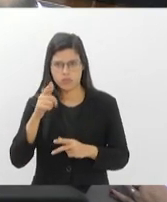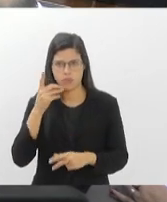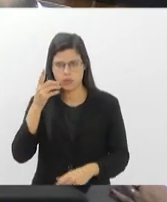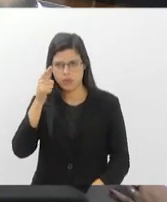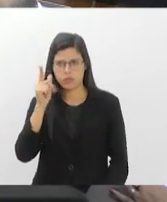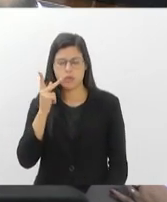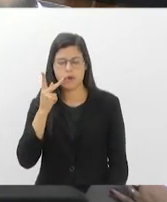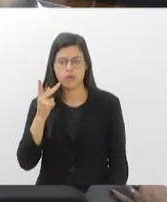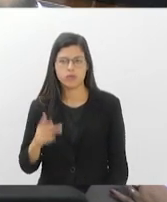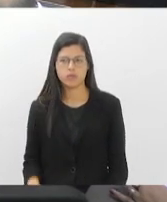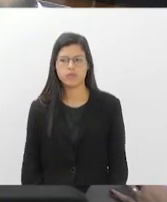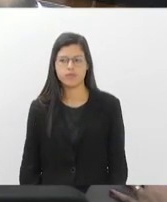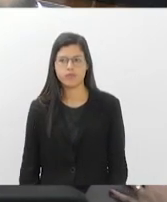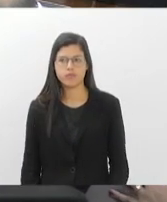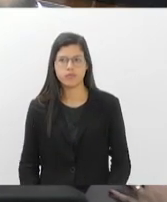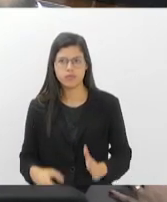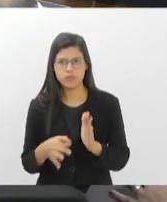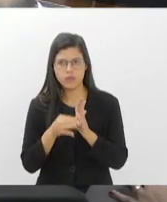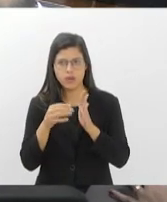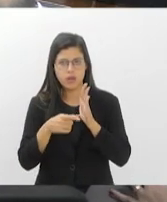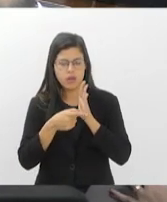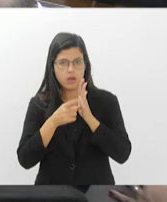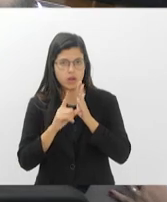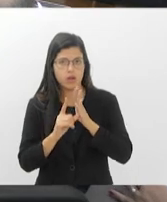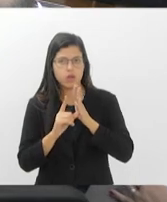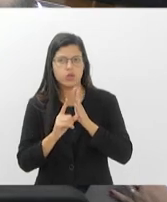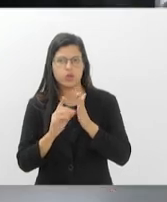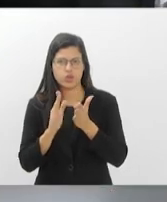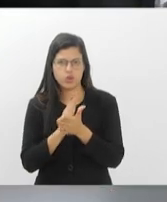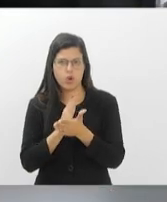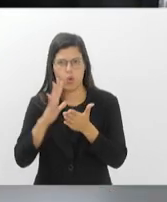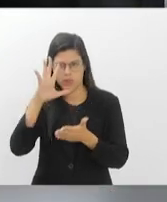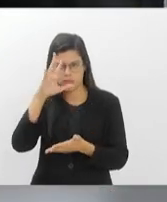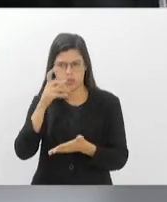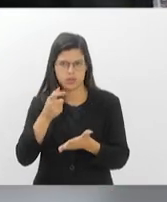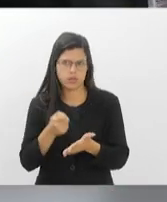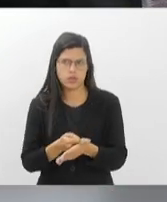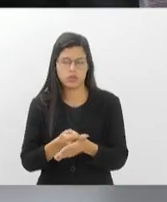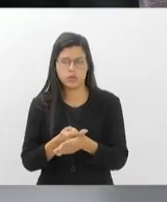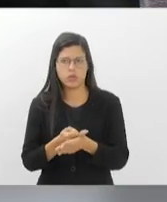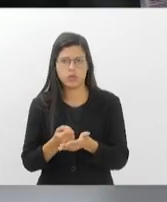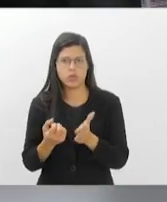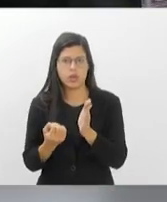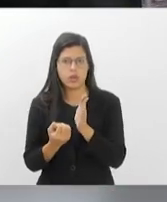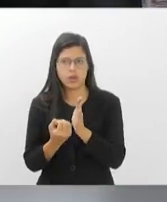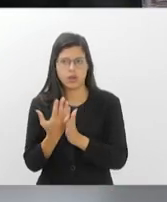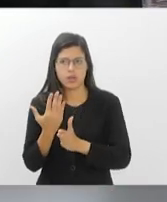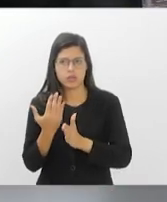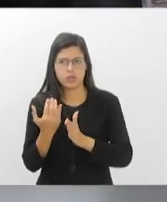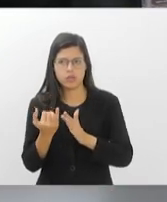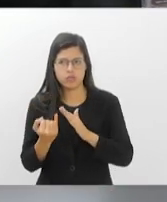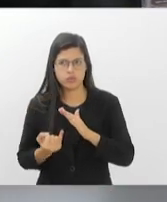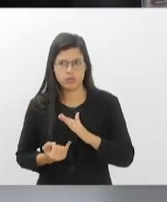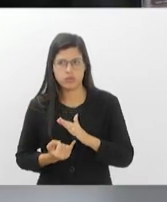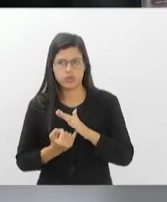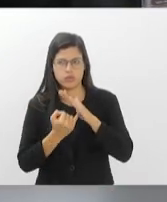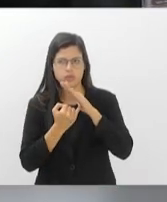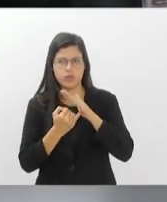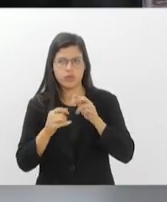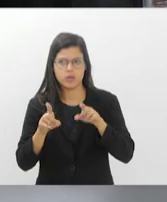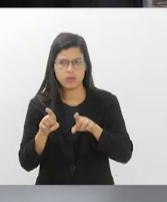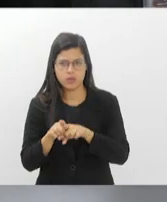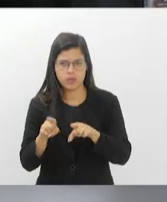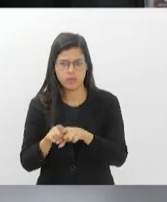parecer foi anterior a algumas medidas que a gente já vinha tomando, a criação de órgãos públicos é competência do Poder